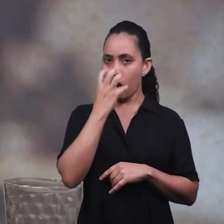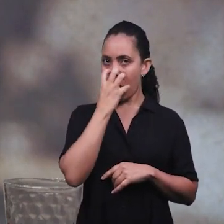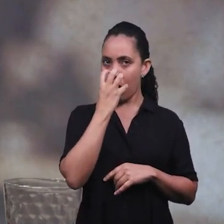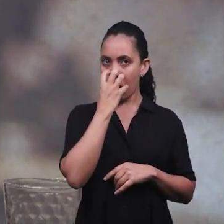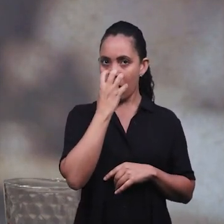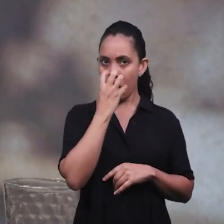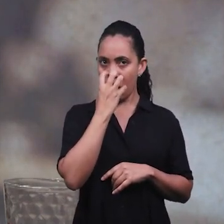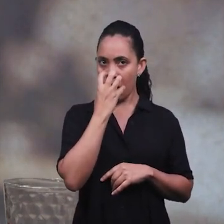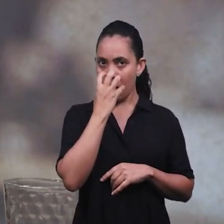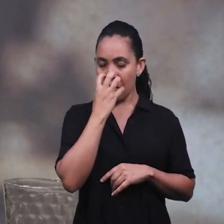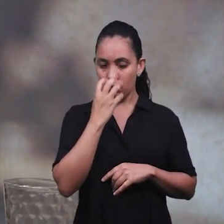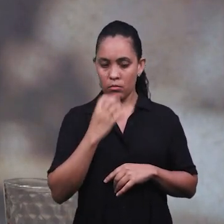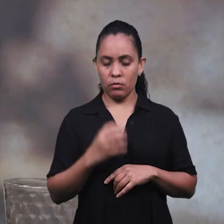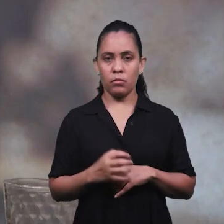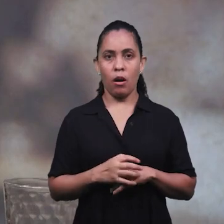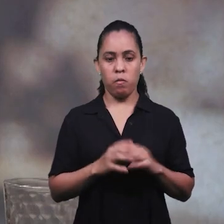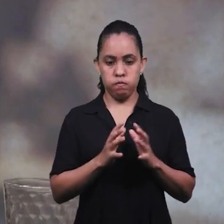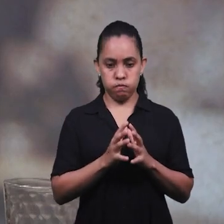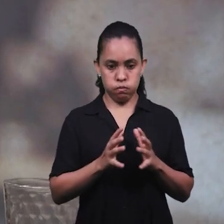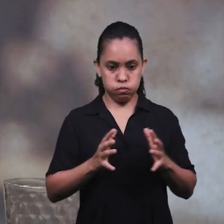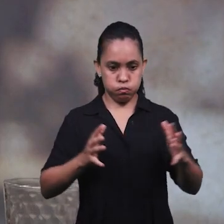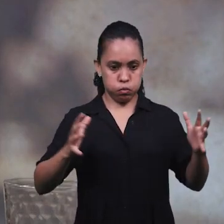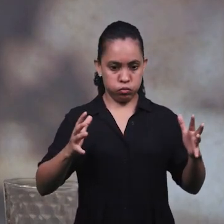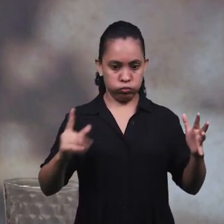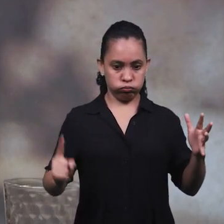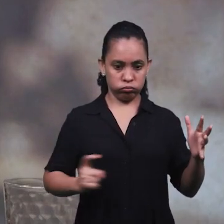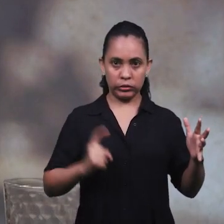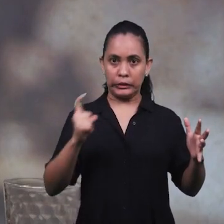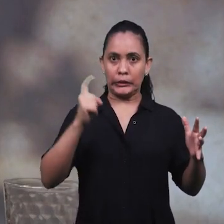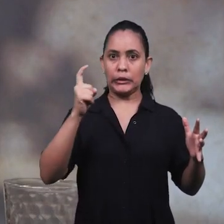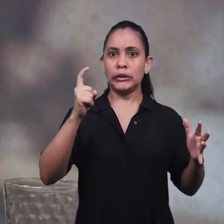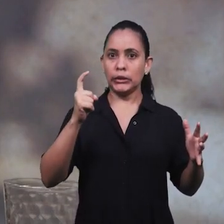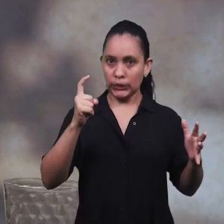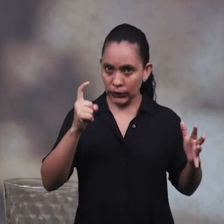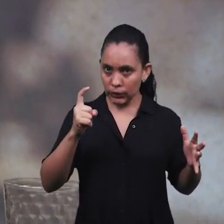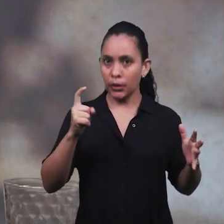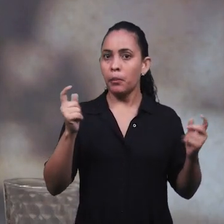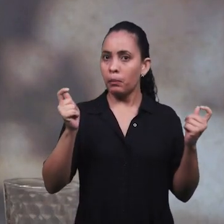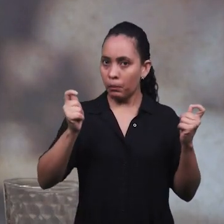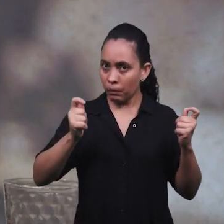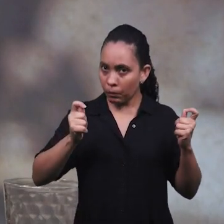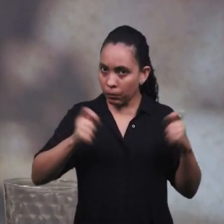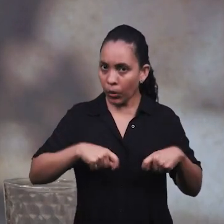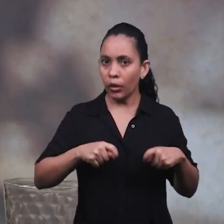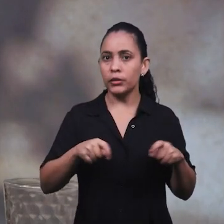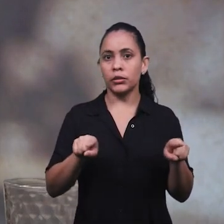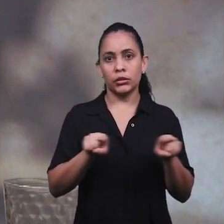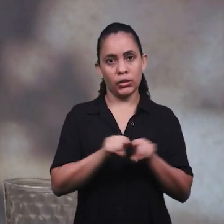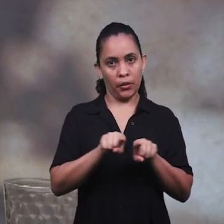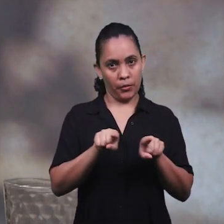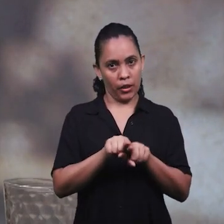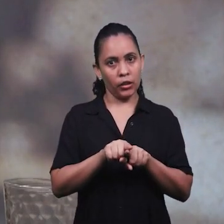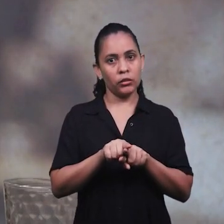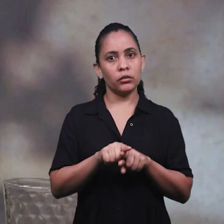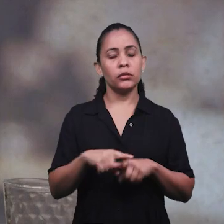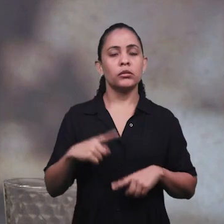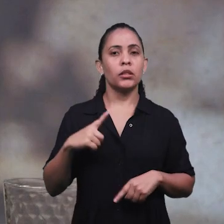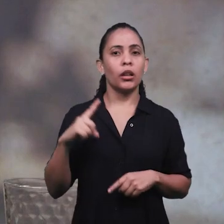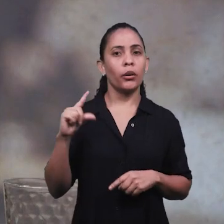né, ainda que seja um cachorro, de um porte muito alto e que por vezes pode representar